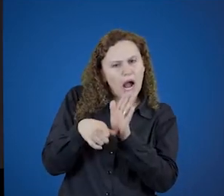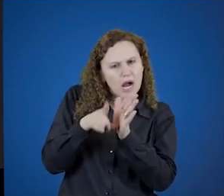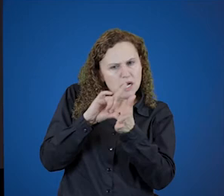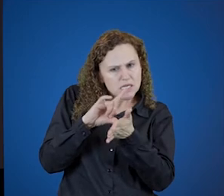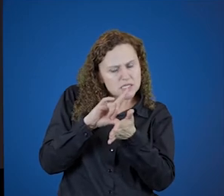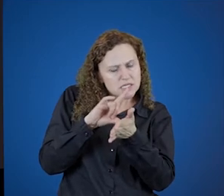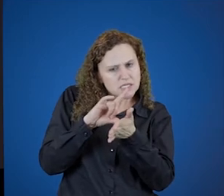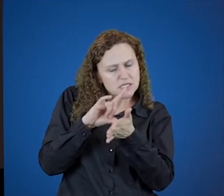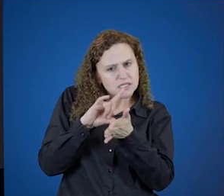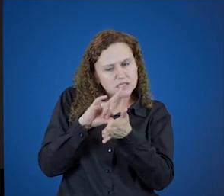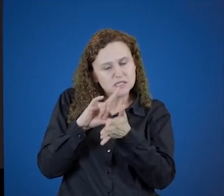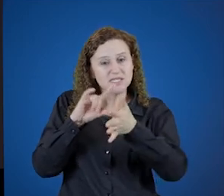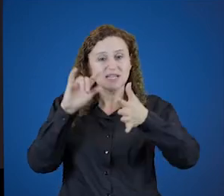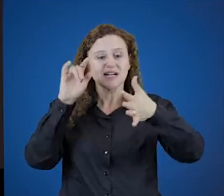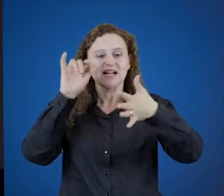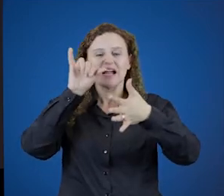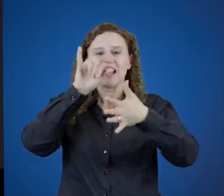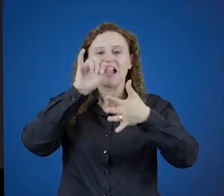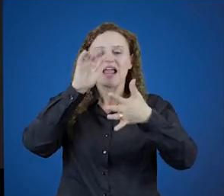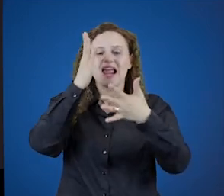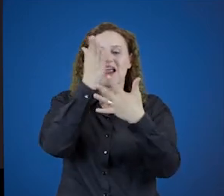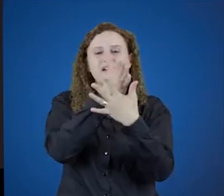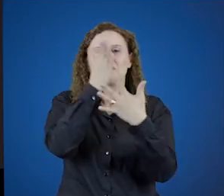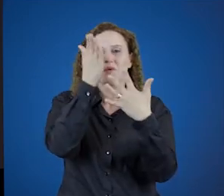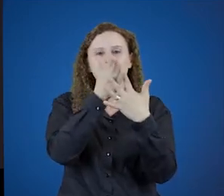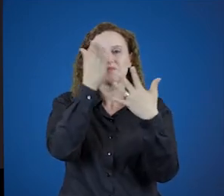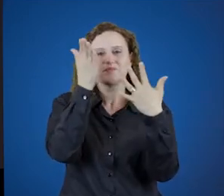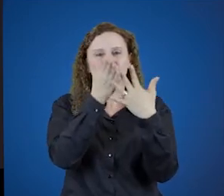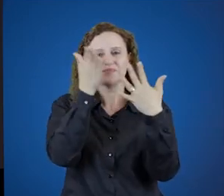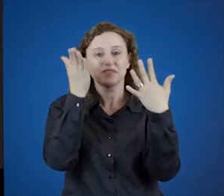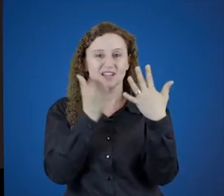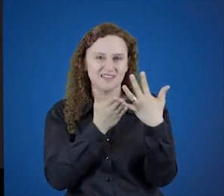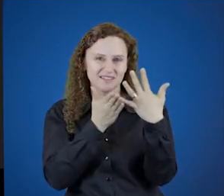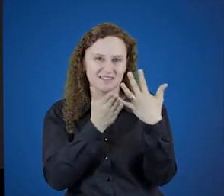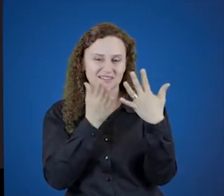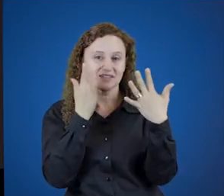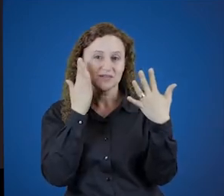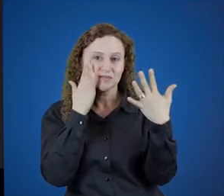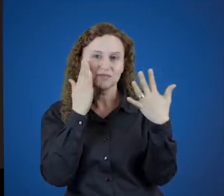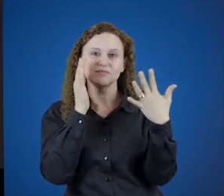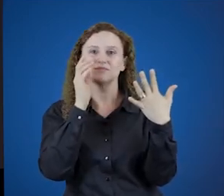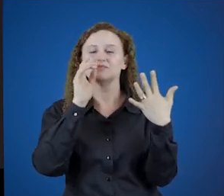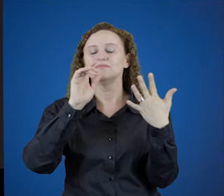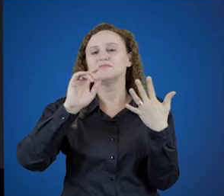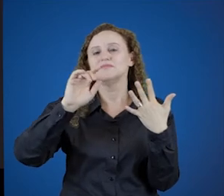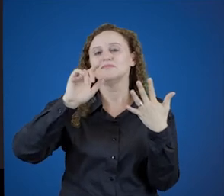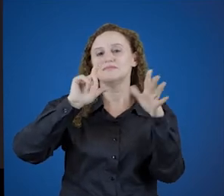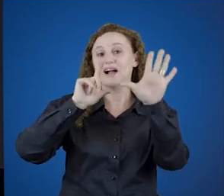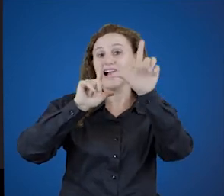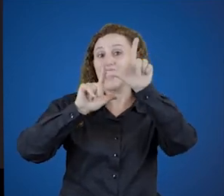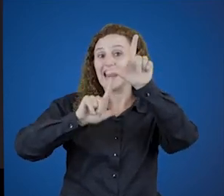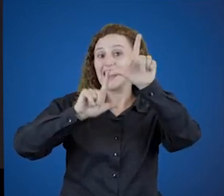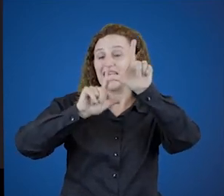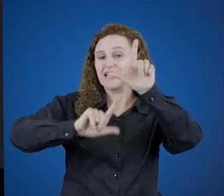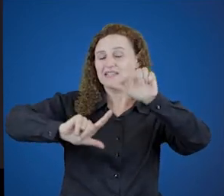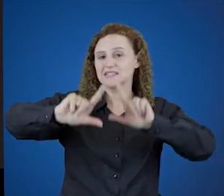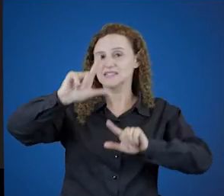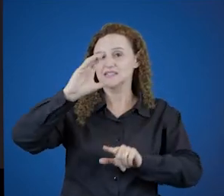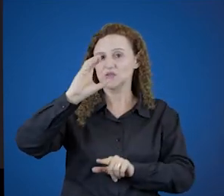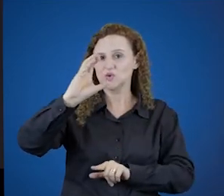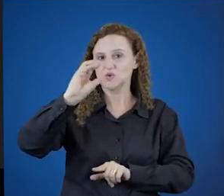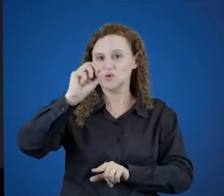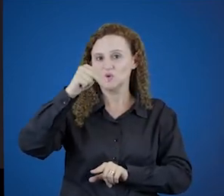antecedida por uma consoante como é o caso da palavra livro líder